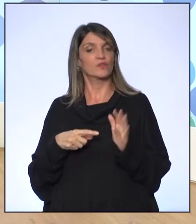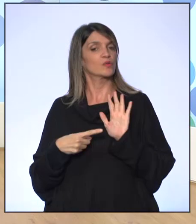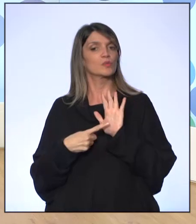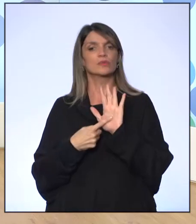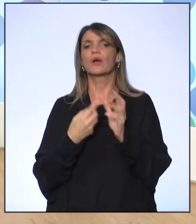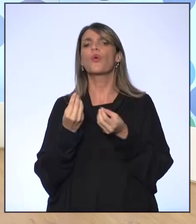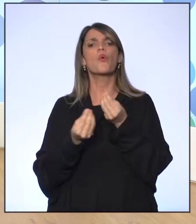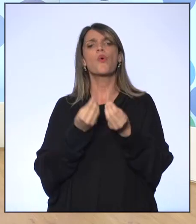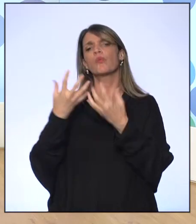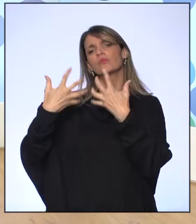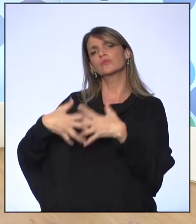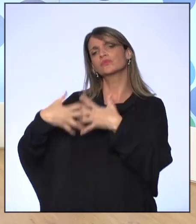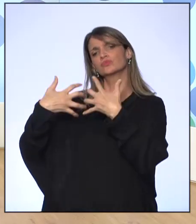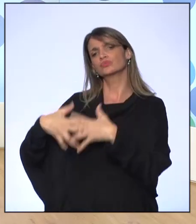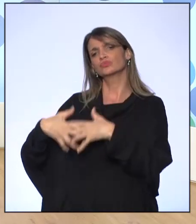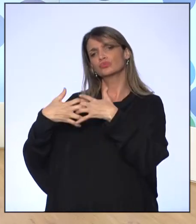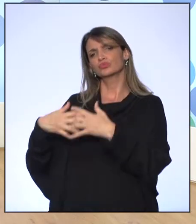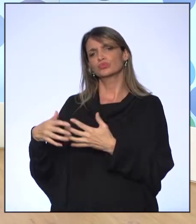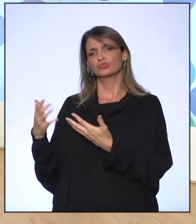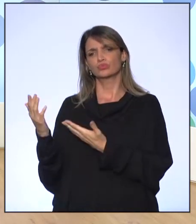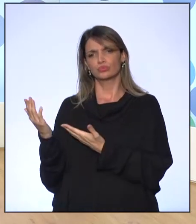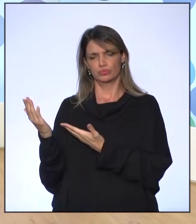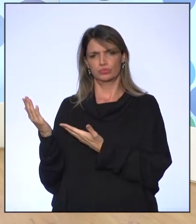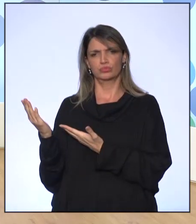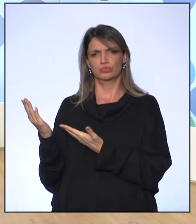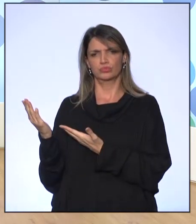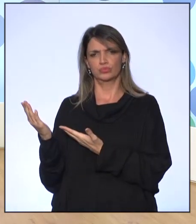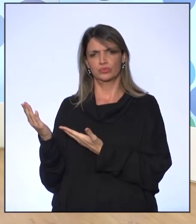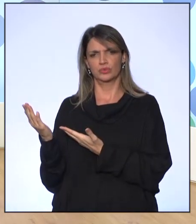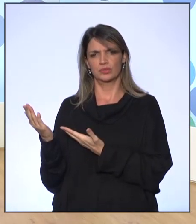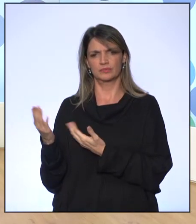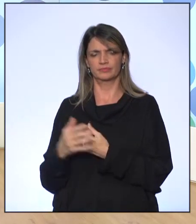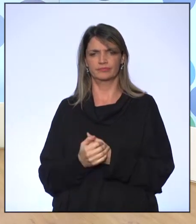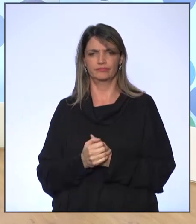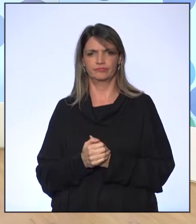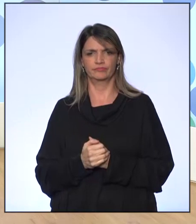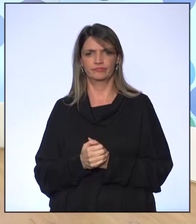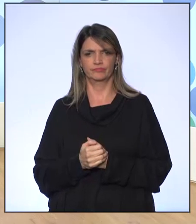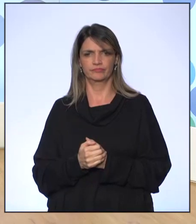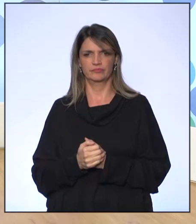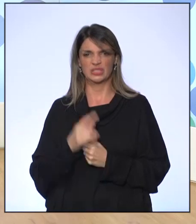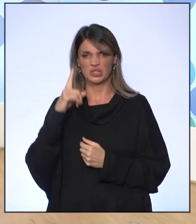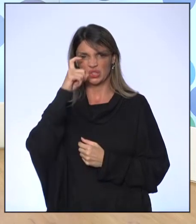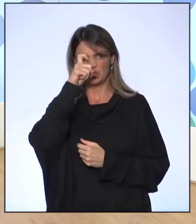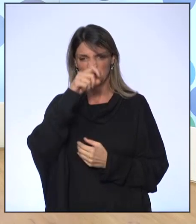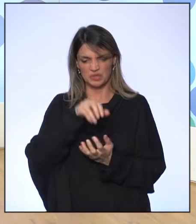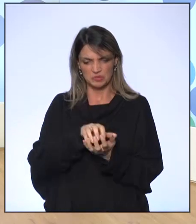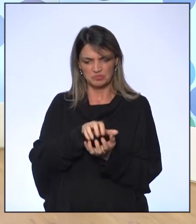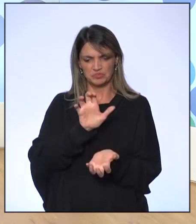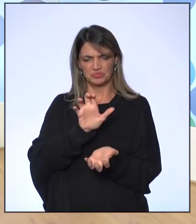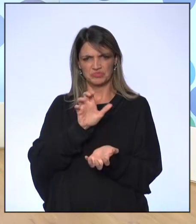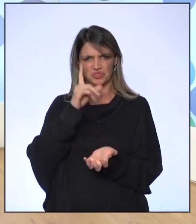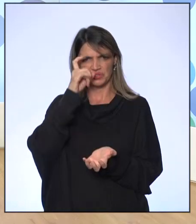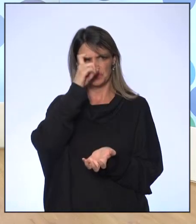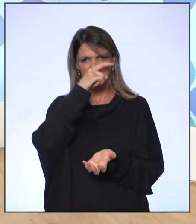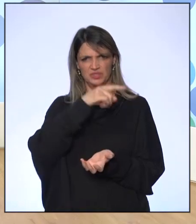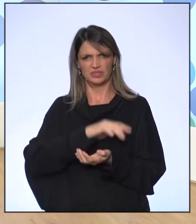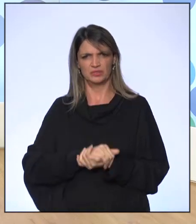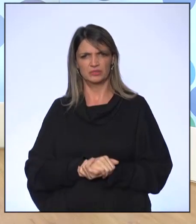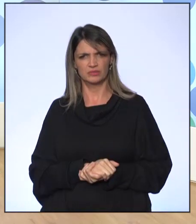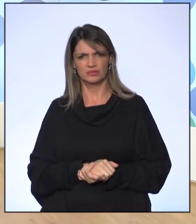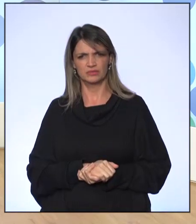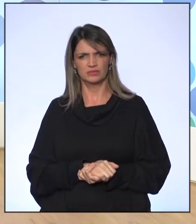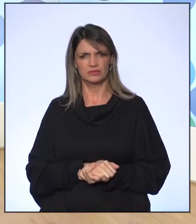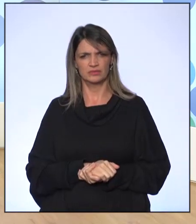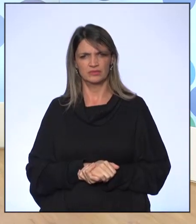que tentava-se colocar aqui a brasa aqui dentro. Você vê que o negócio é até difícil de abrir. Isso. Ele emperrou Aí aqui, tem que pronto. tem que ter uma